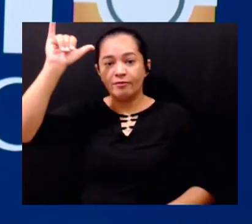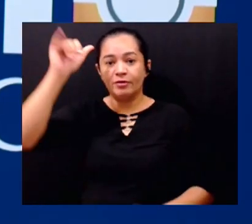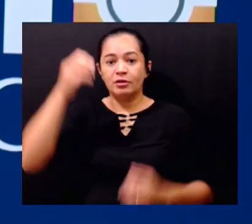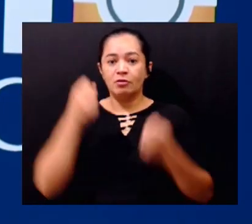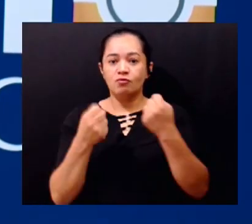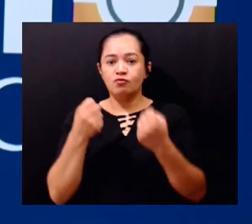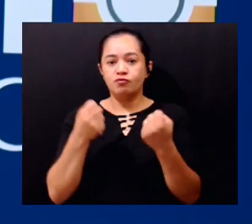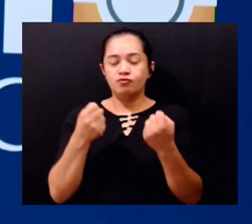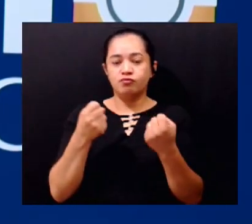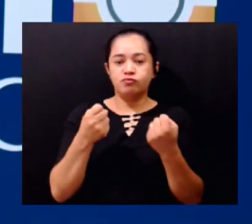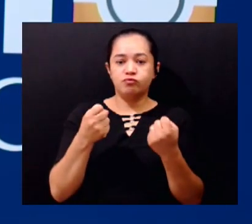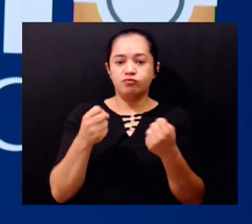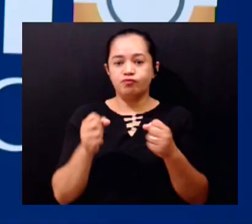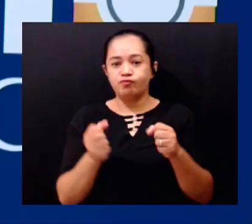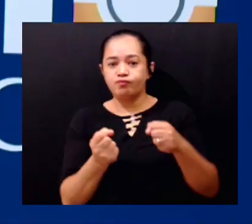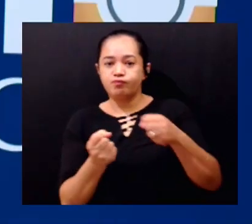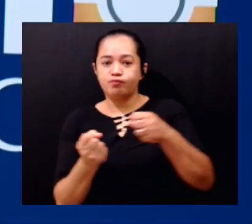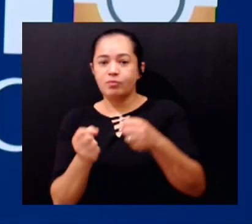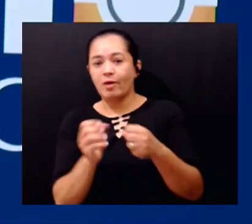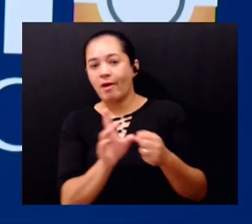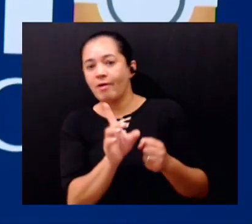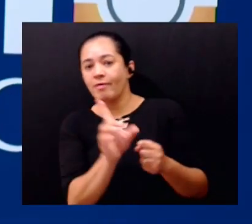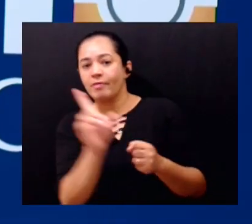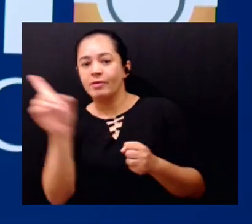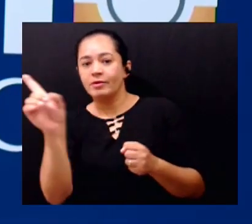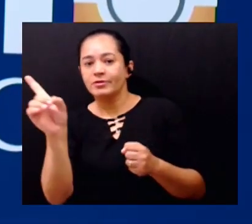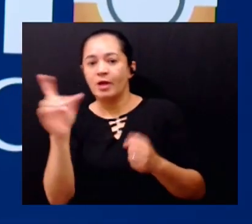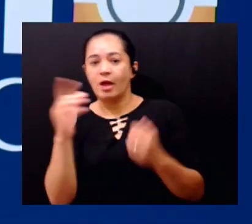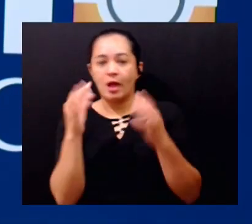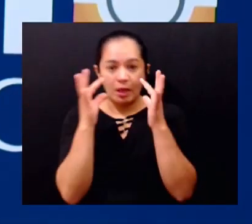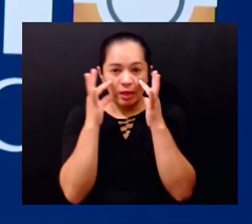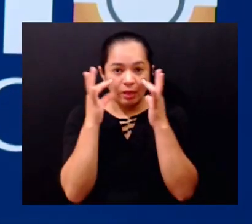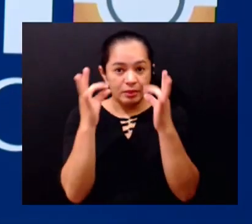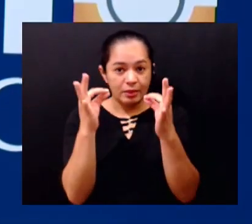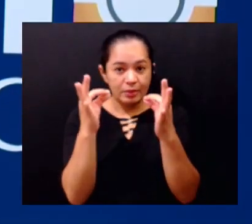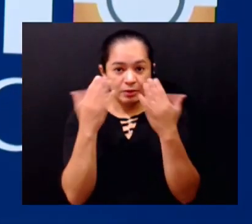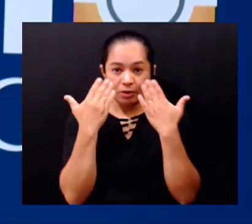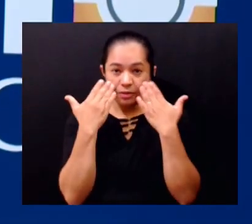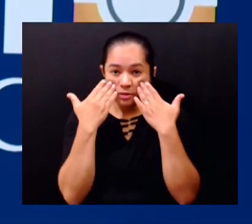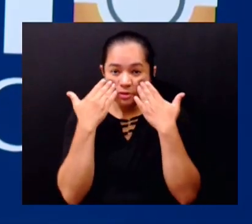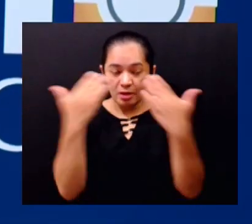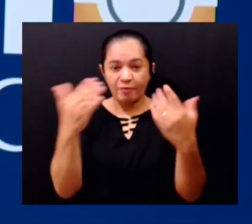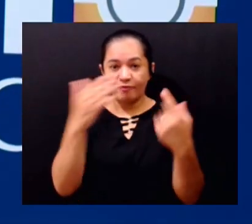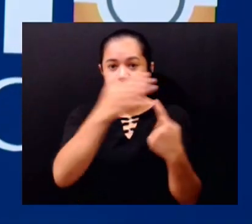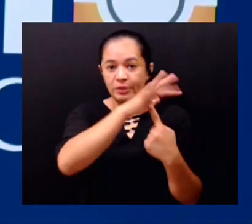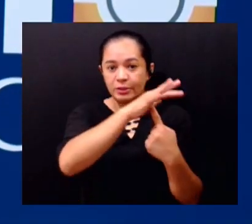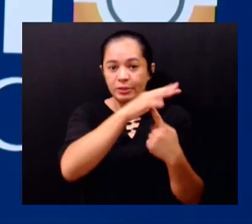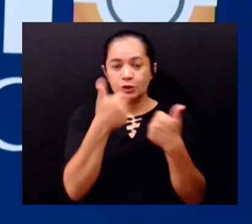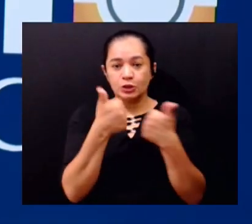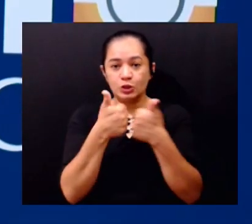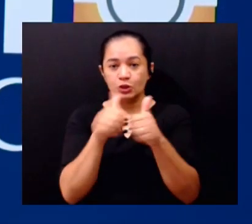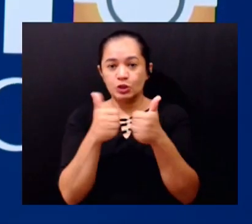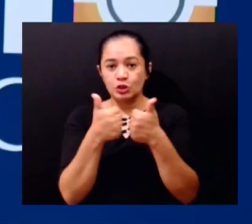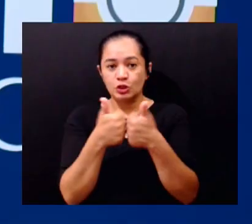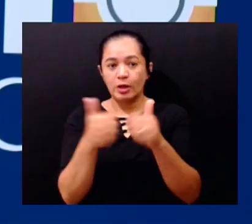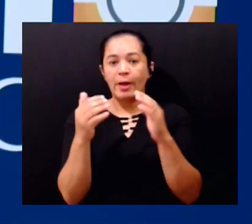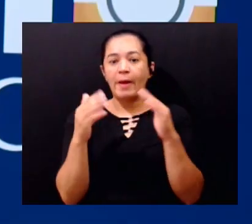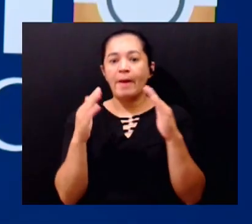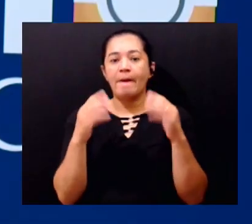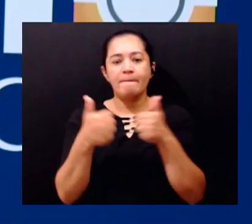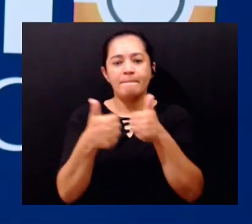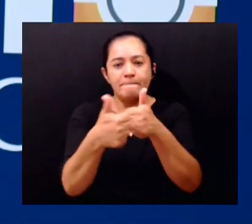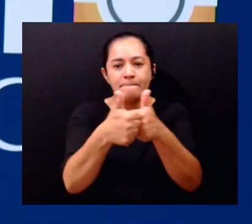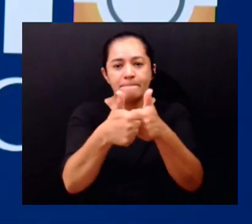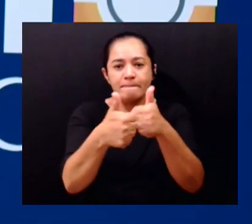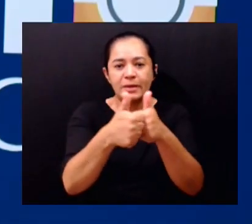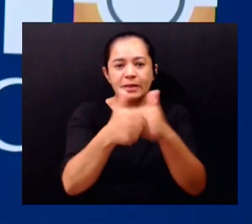muita atenção em frente ao ponto de ônibus, no sentido centro-bairro, na altura da Casa da Criança Paralítica, posterior